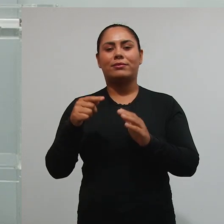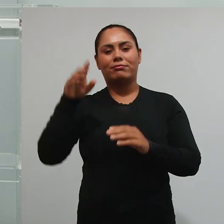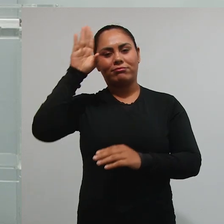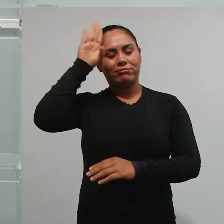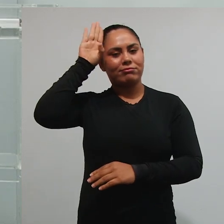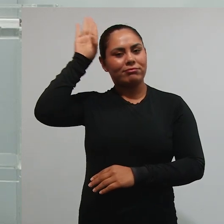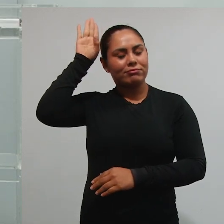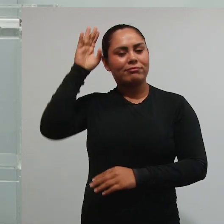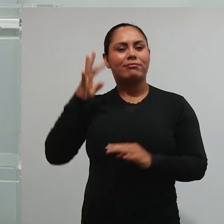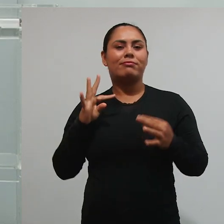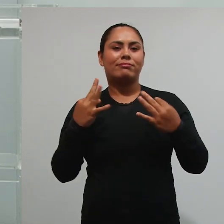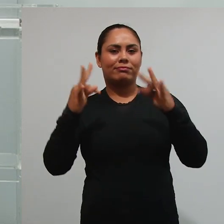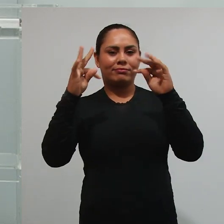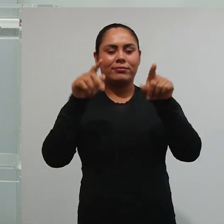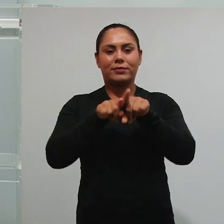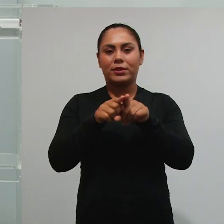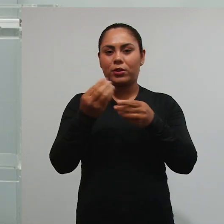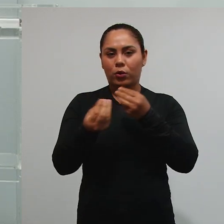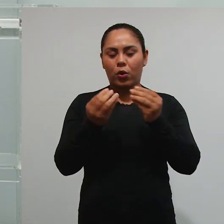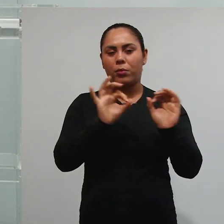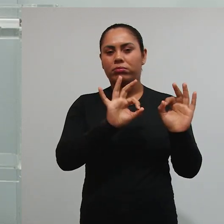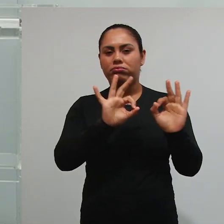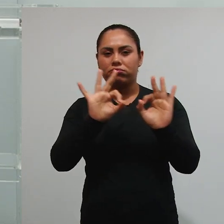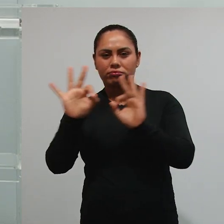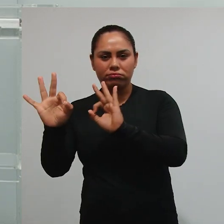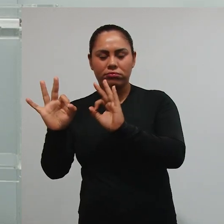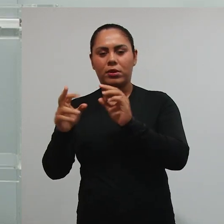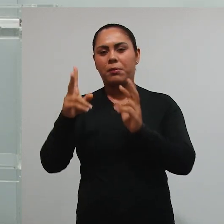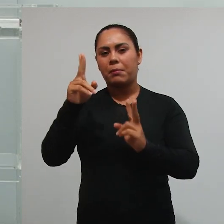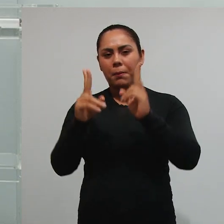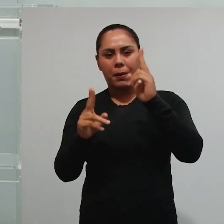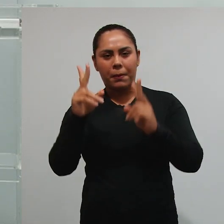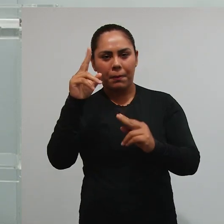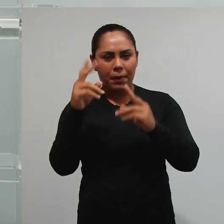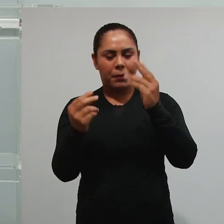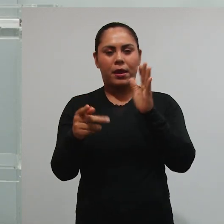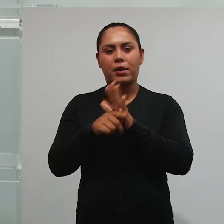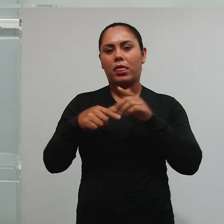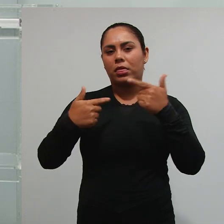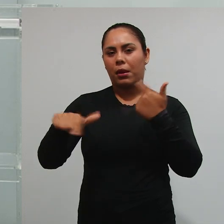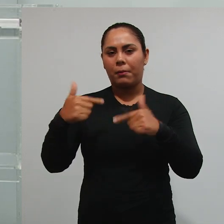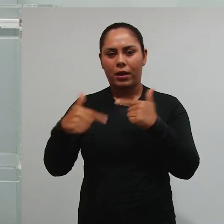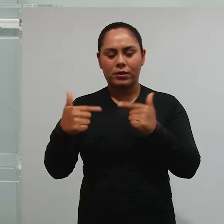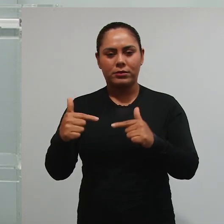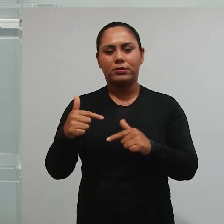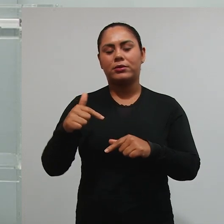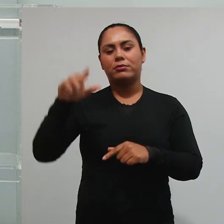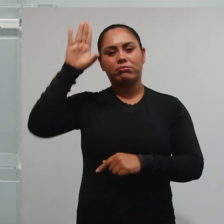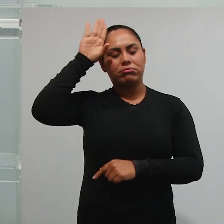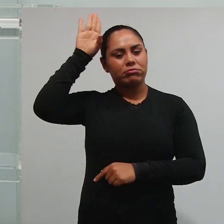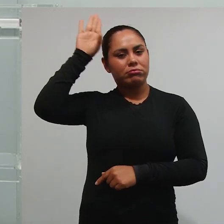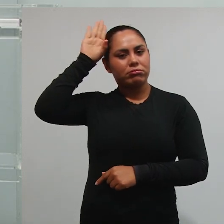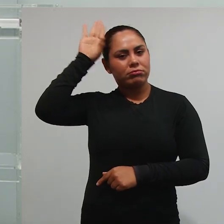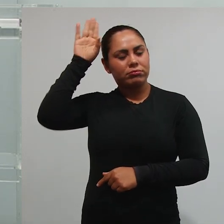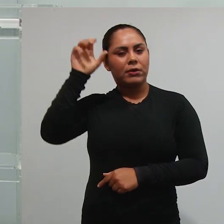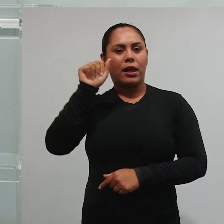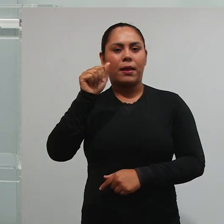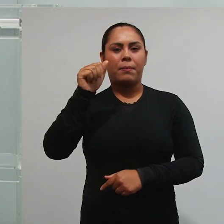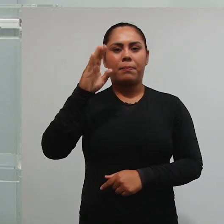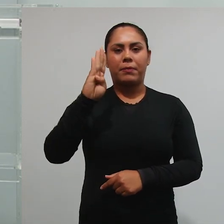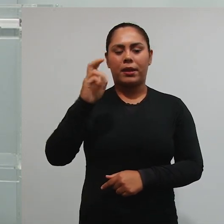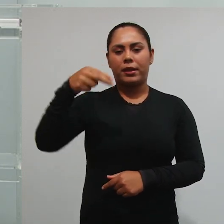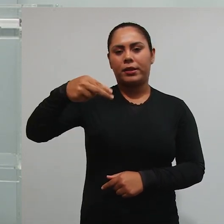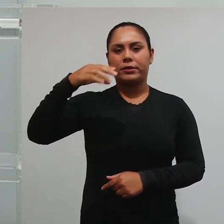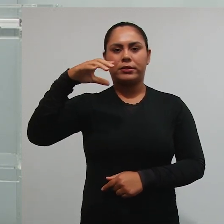científicos, na série Normatização e Formatação de Trabalhos Acadêmicos inspirados pela ABNT,